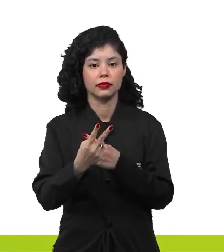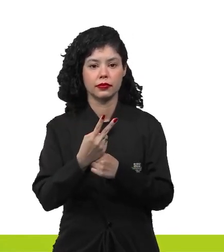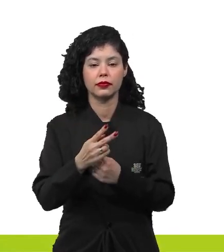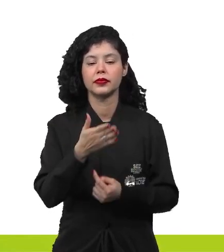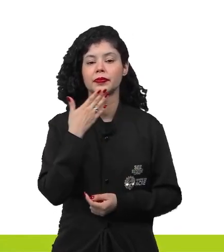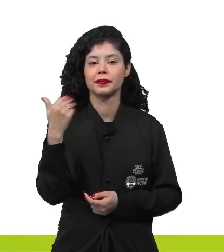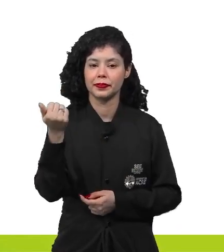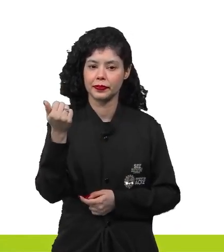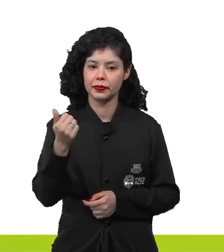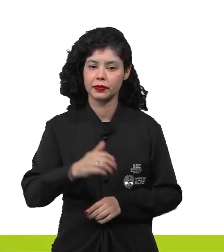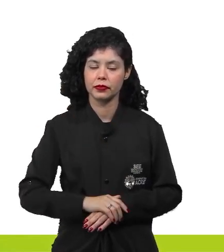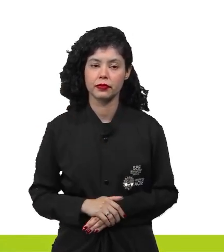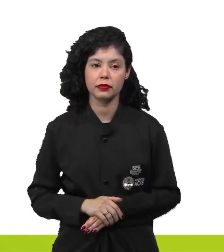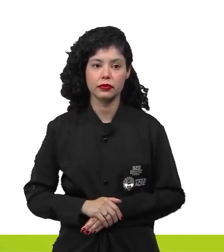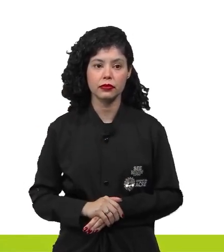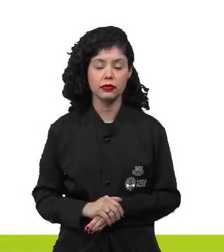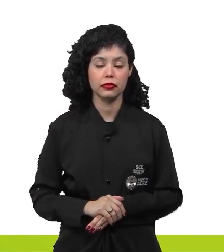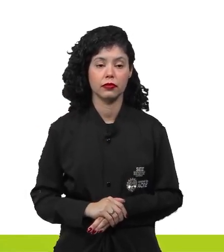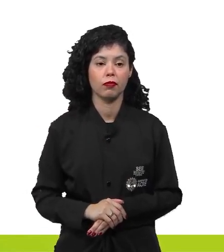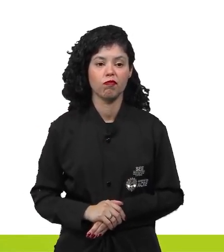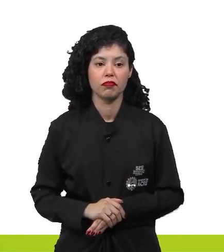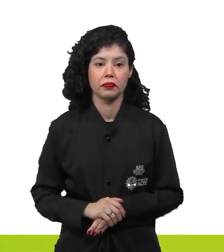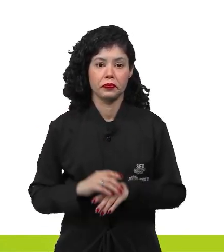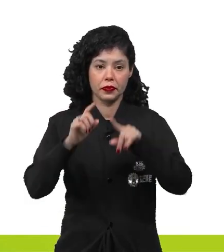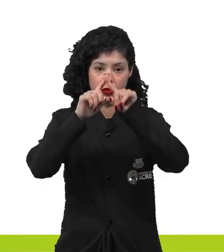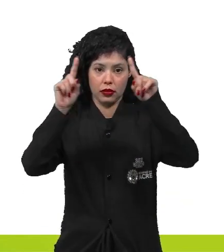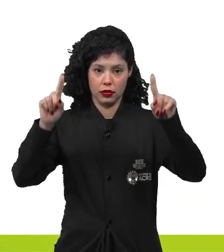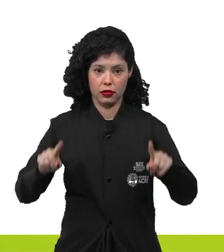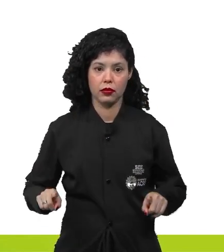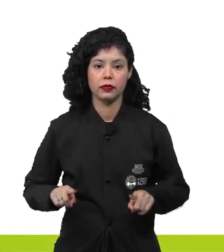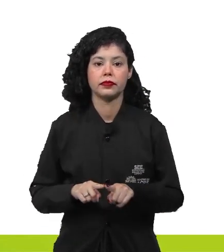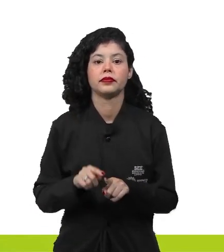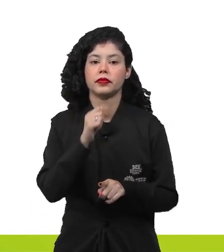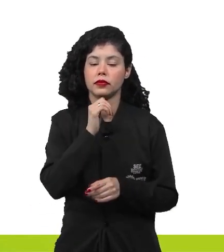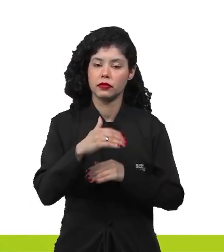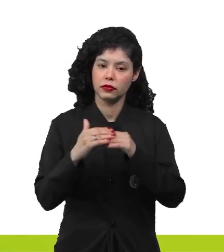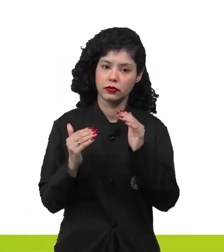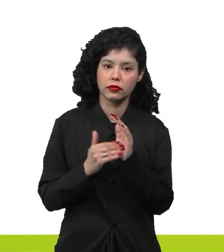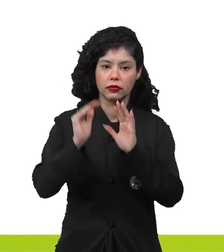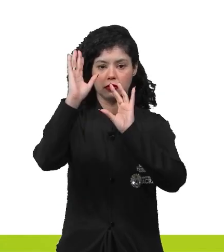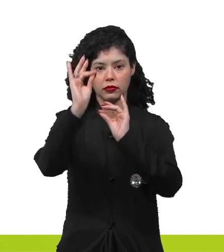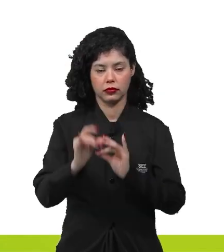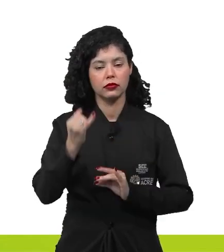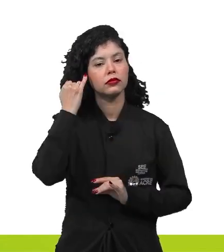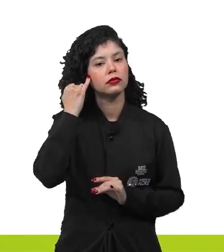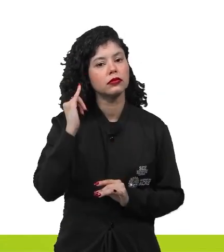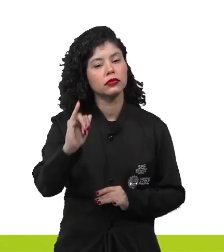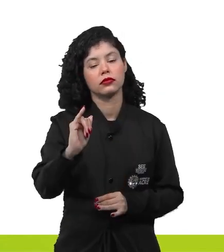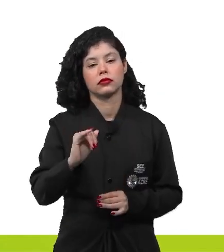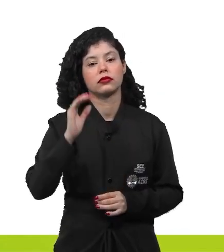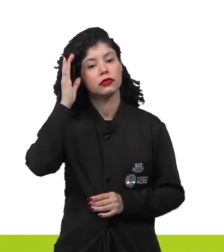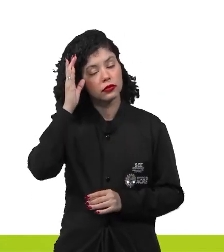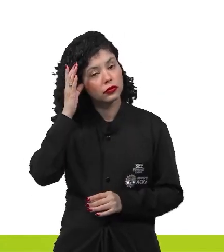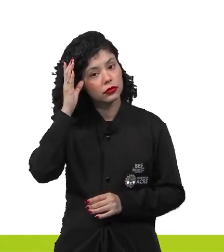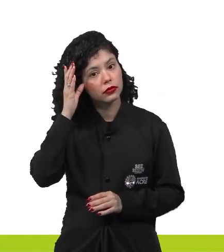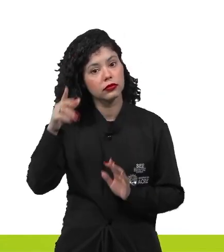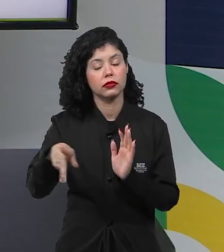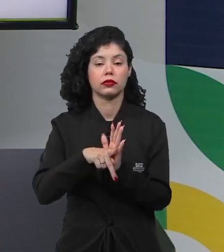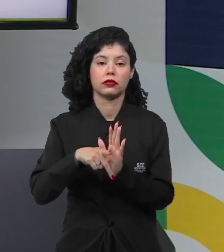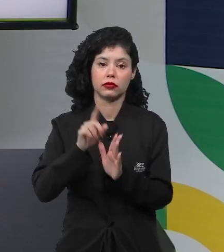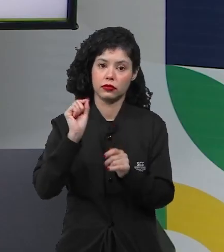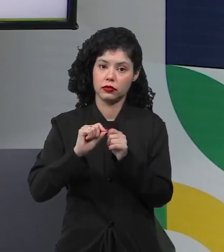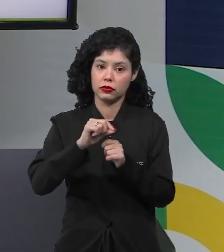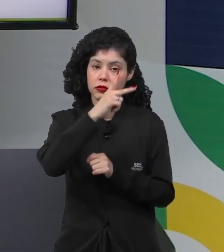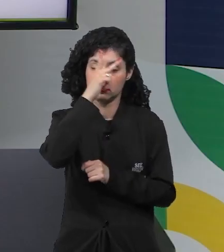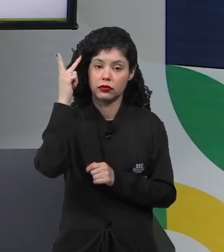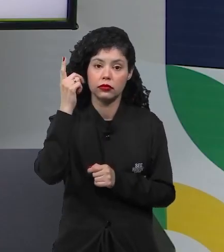até melhor. Então você pode observar que nós temos aqui essa ideia de conscientização, de fazer com que